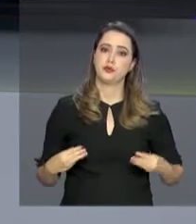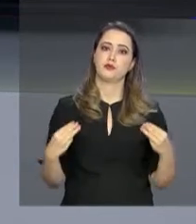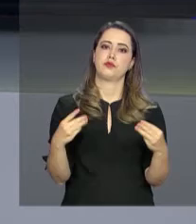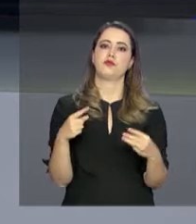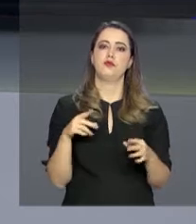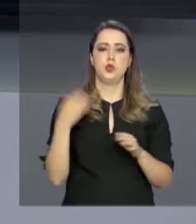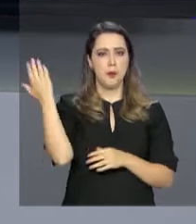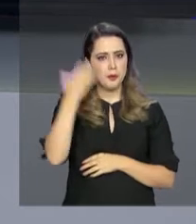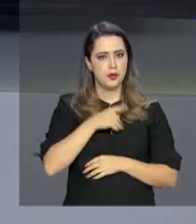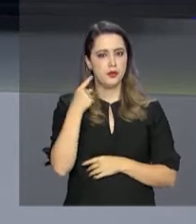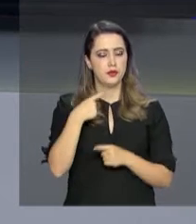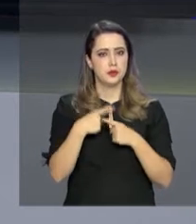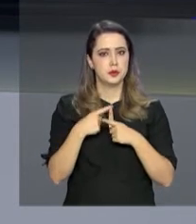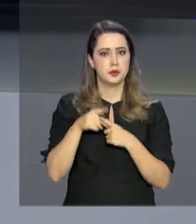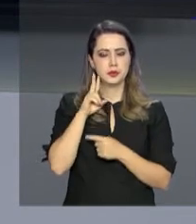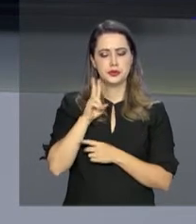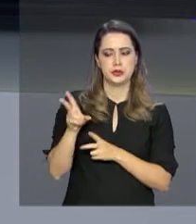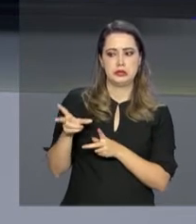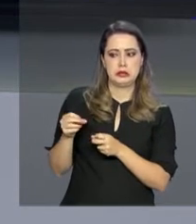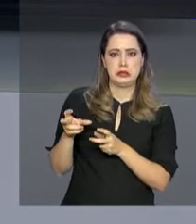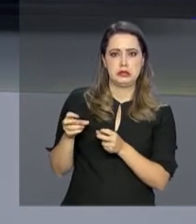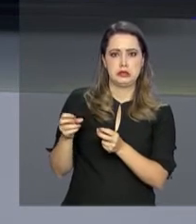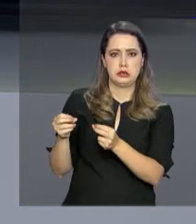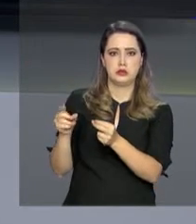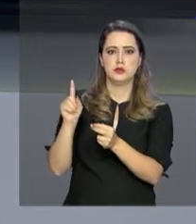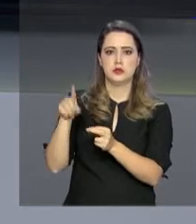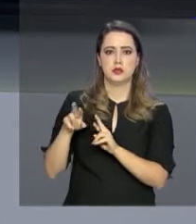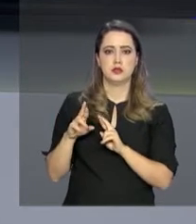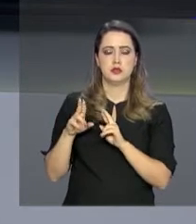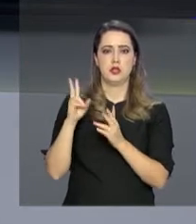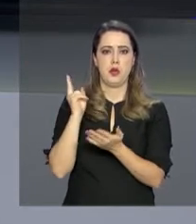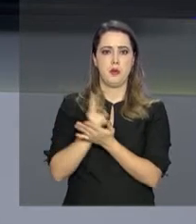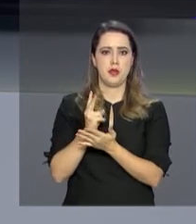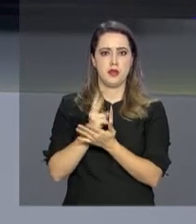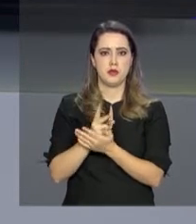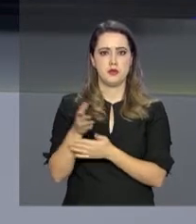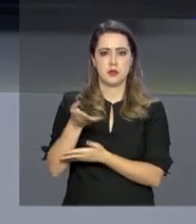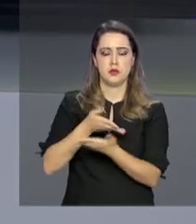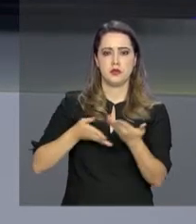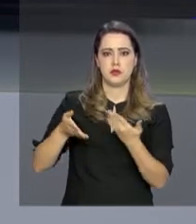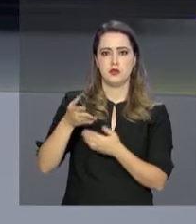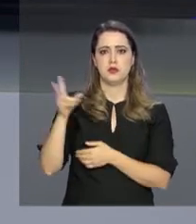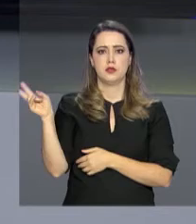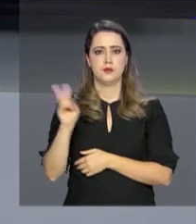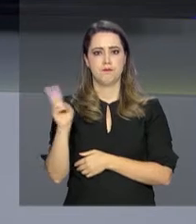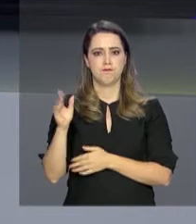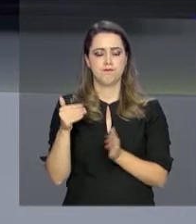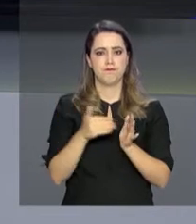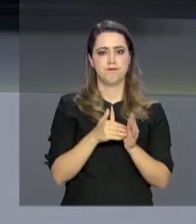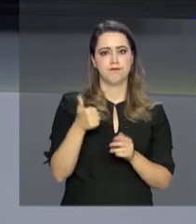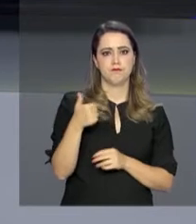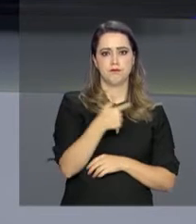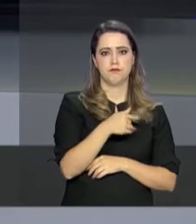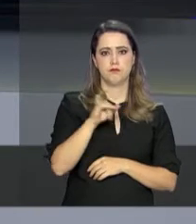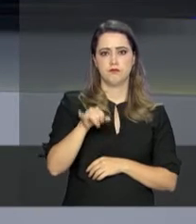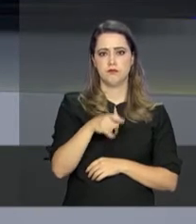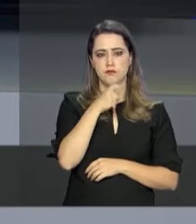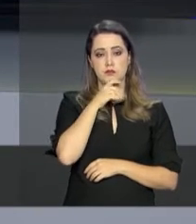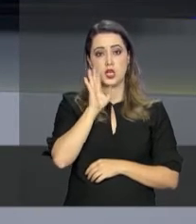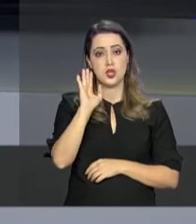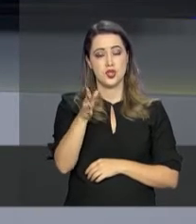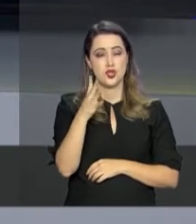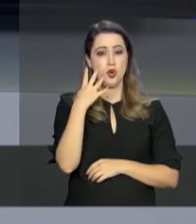isso ficou comprovado pelo genótipo do vírus que foi identificado que é o mesmo que circula na venezuela até o dia 17 de julho